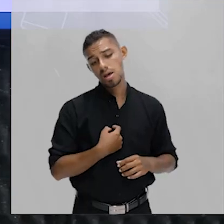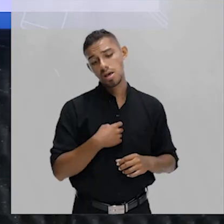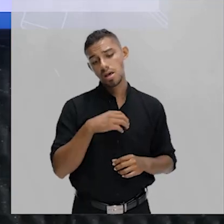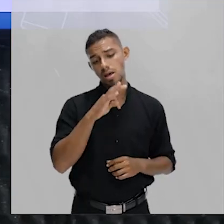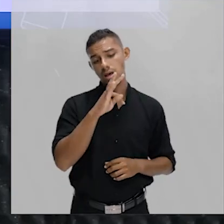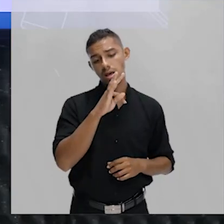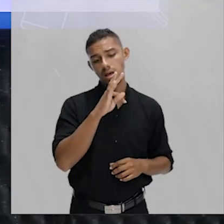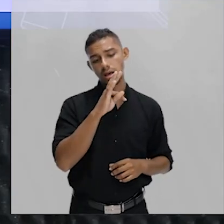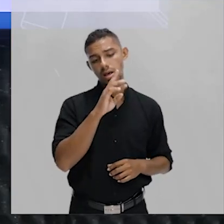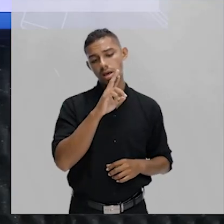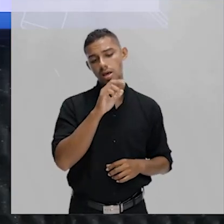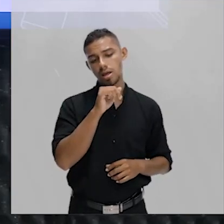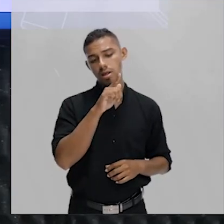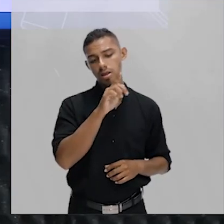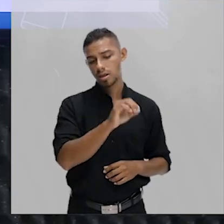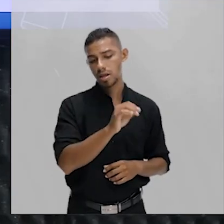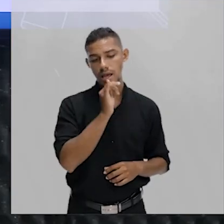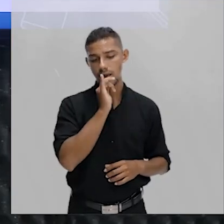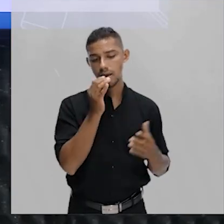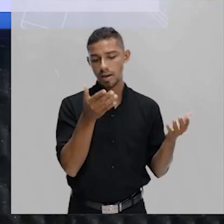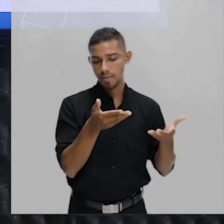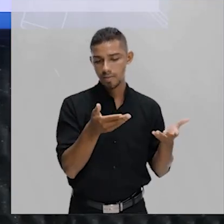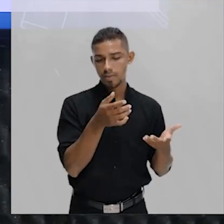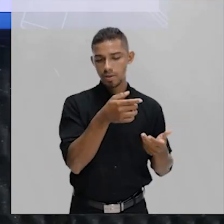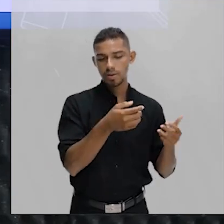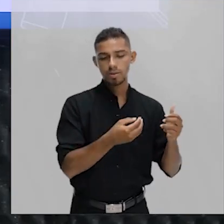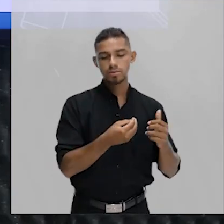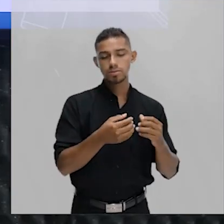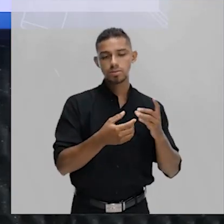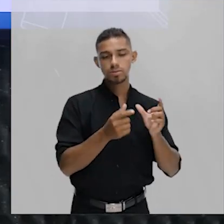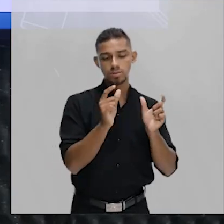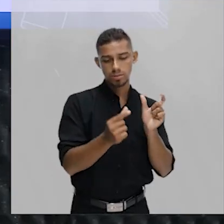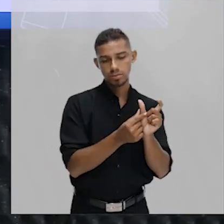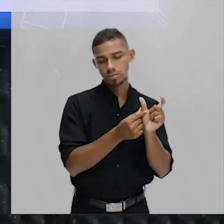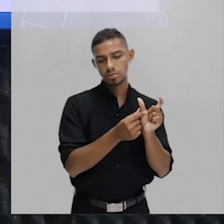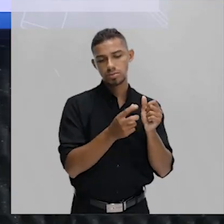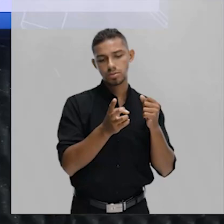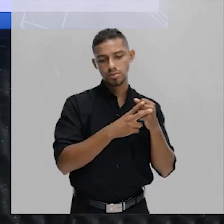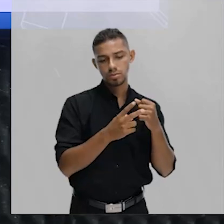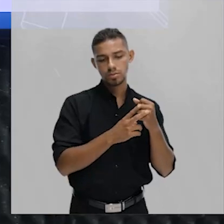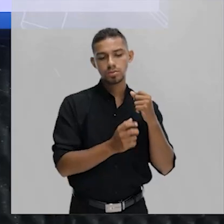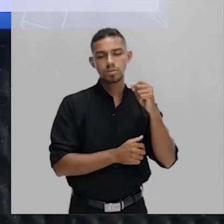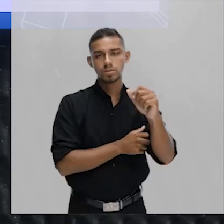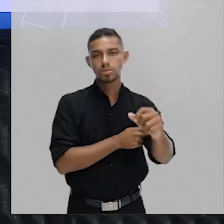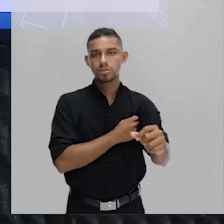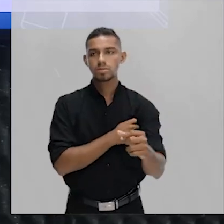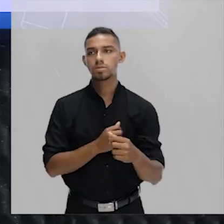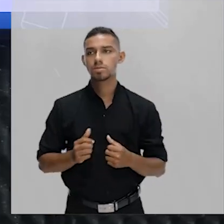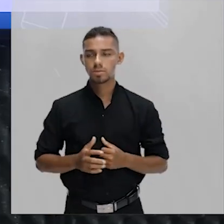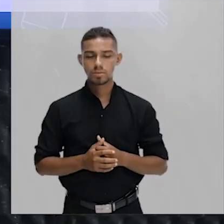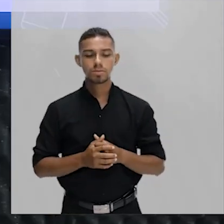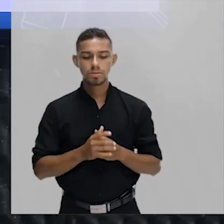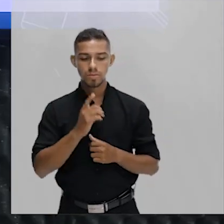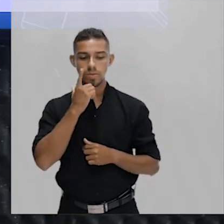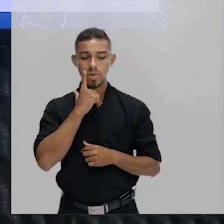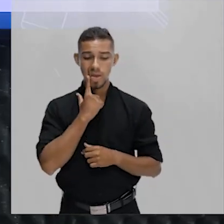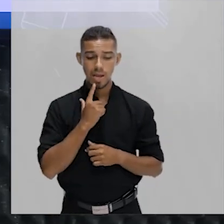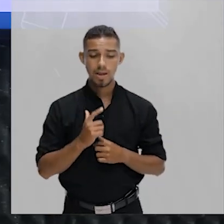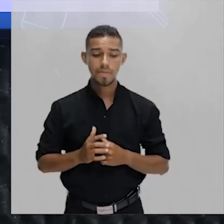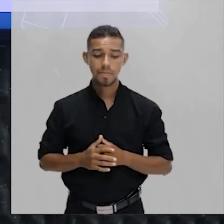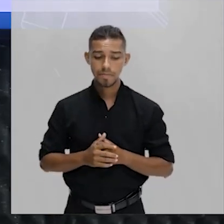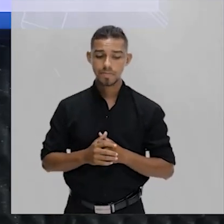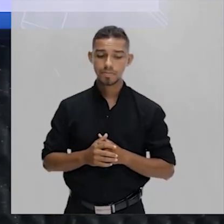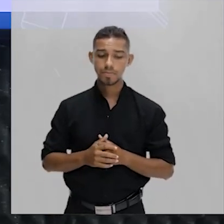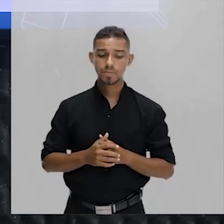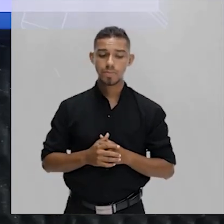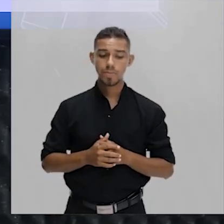no caso, presente. Quando eu conjugo o verbo, né, de trazer alguma coisa, trazer, levar alguma coisa,